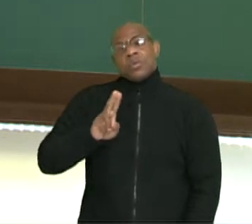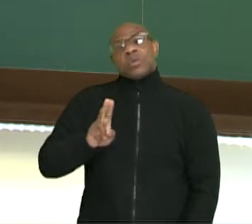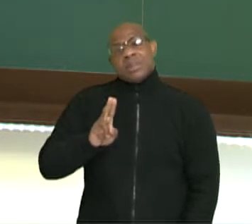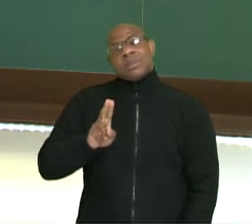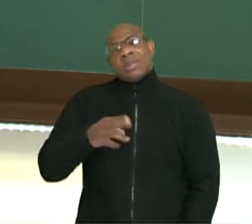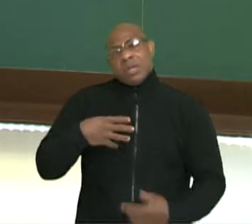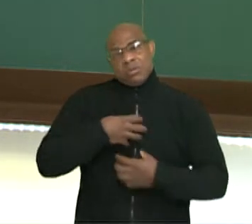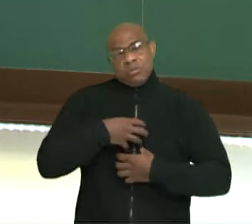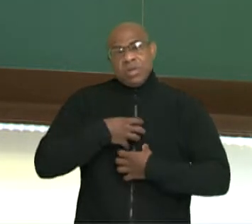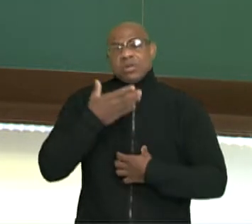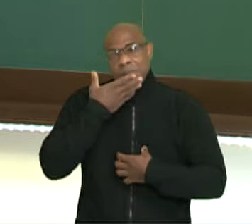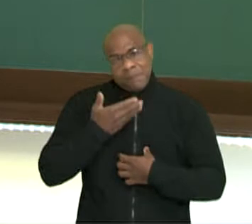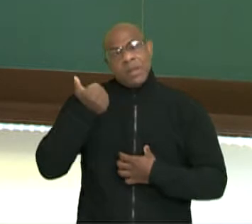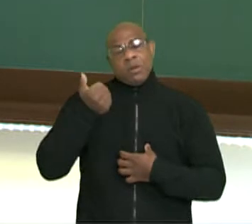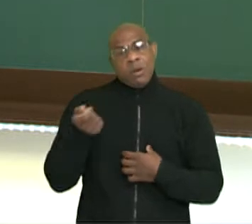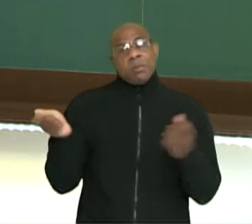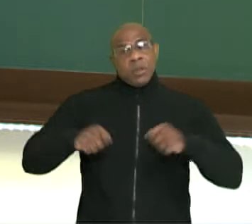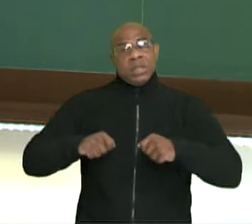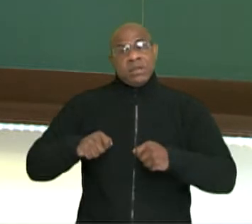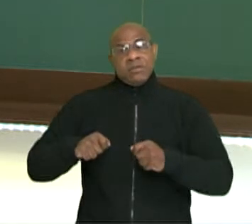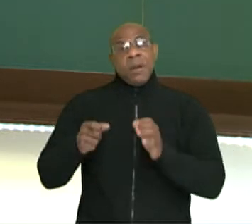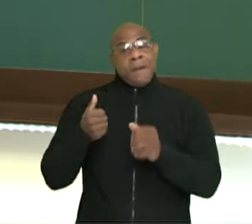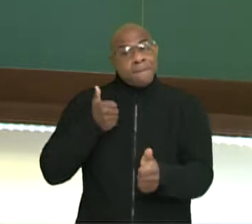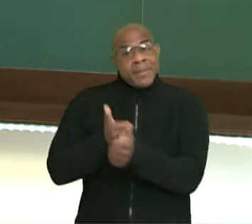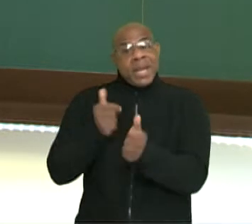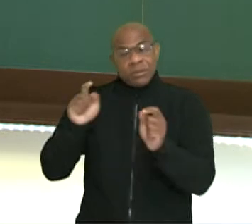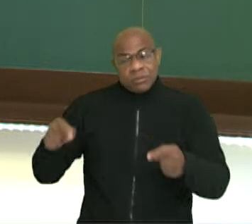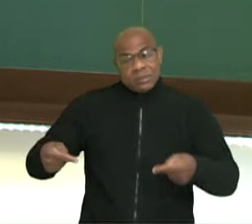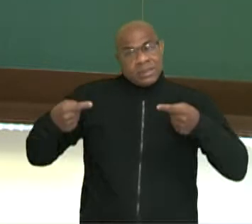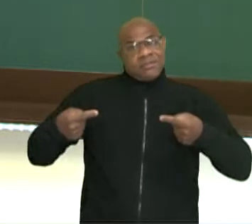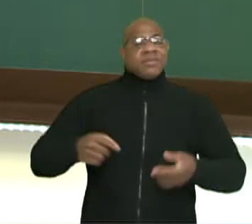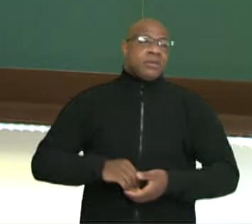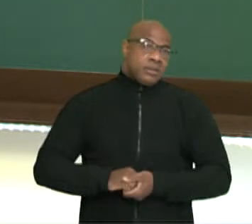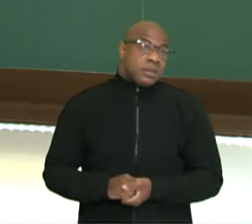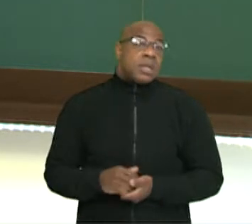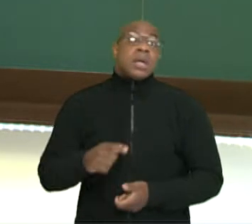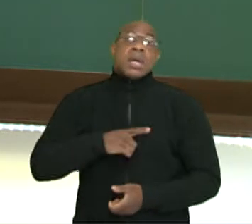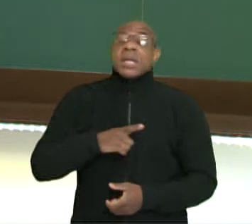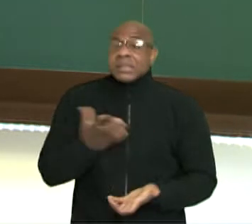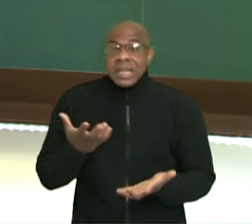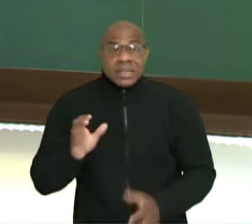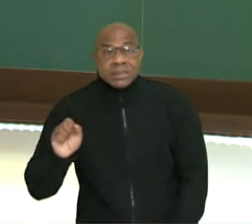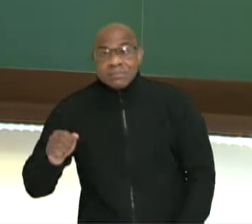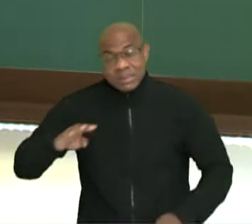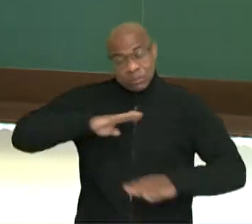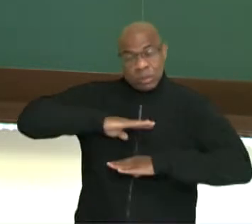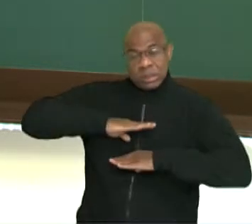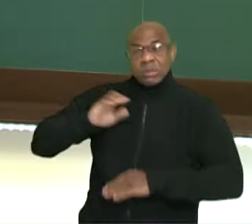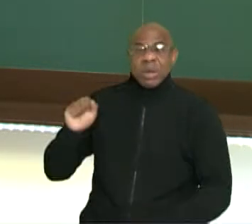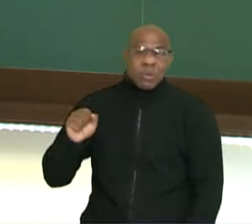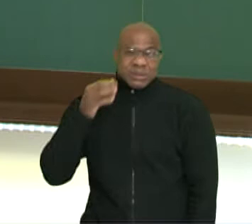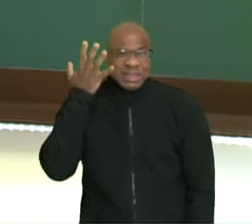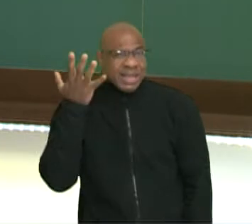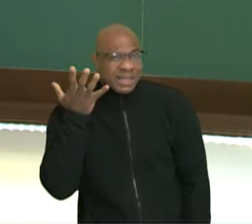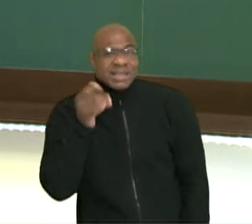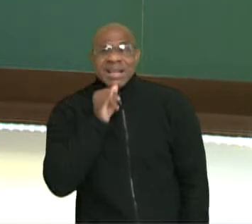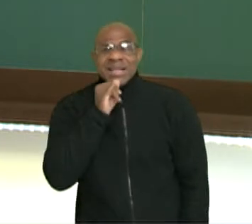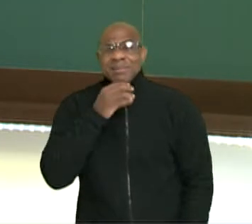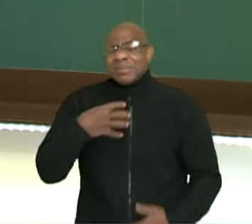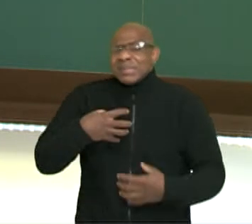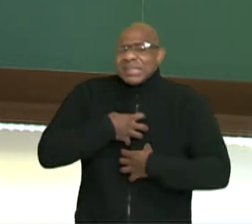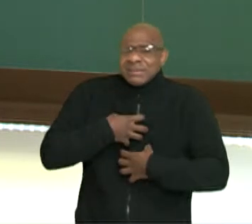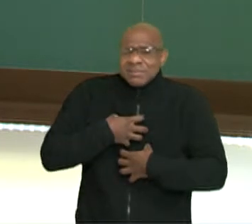dos desafios. Acredita nisso? Tem situações que acontecem muito ruim e quando você pega aquele sentimento e você